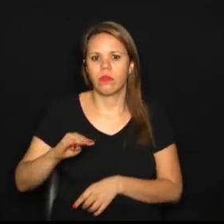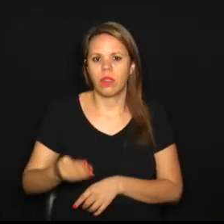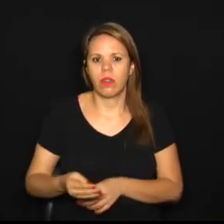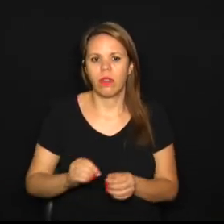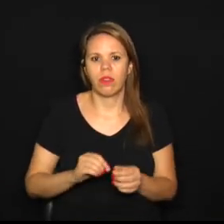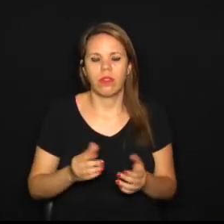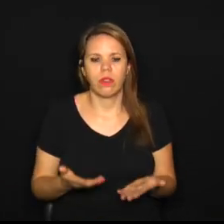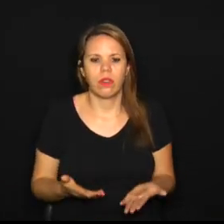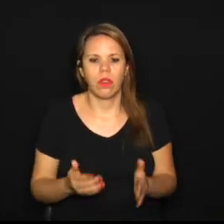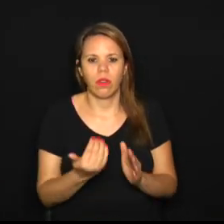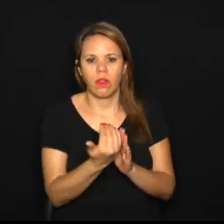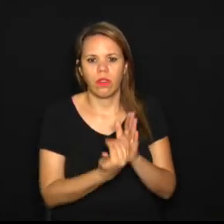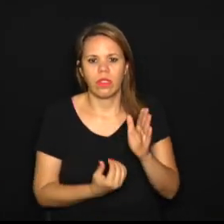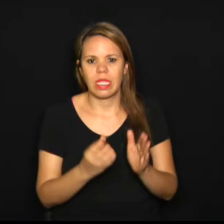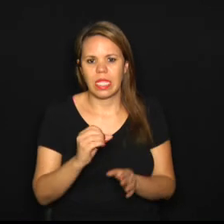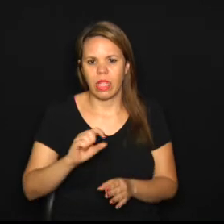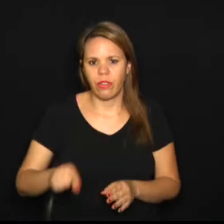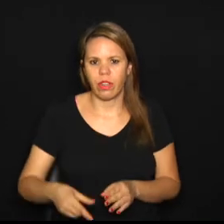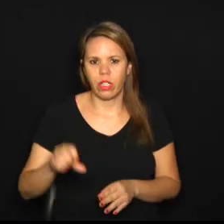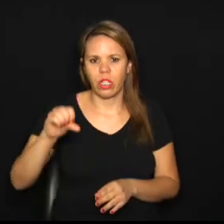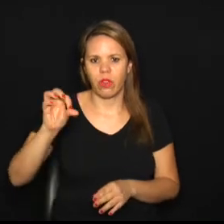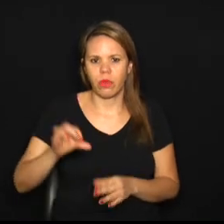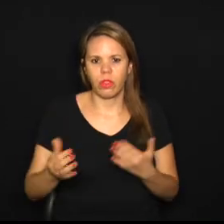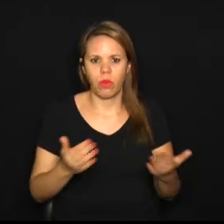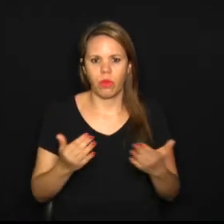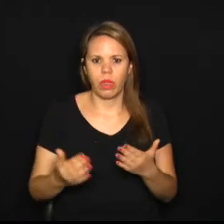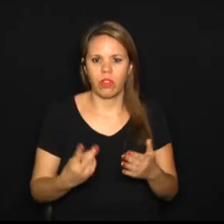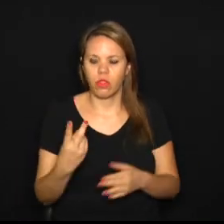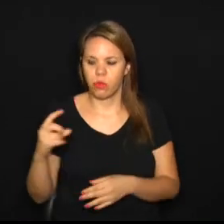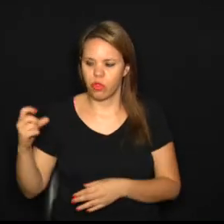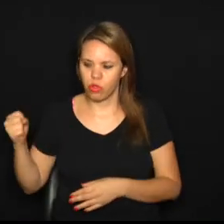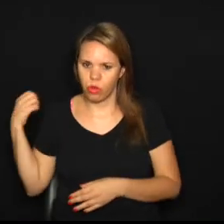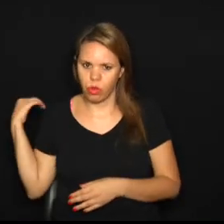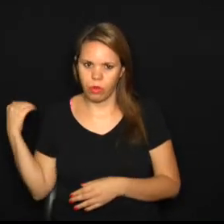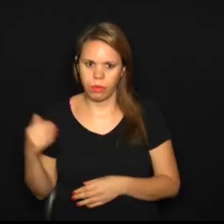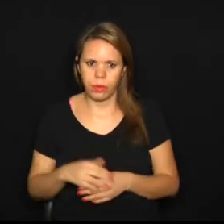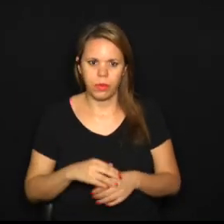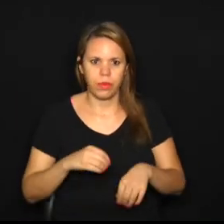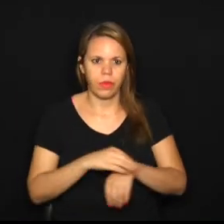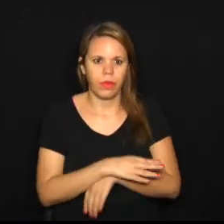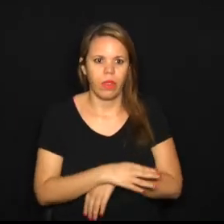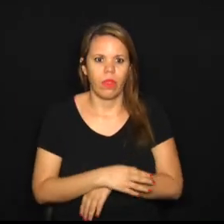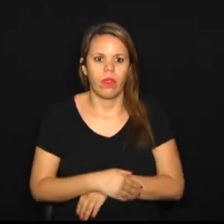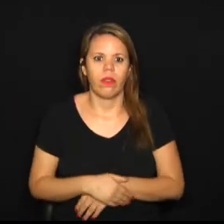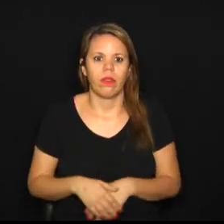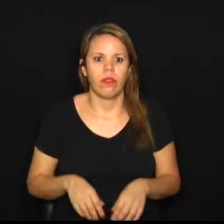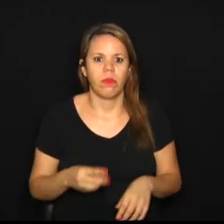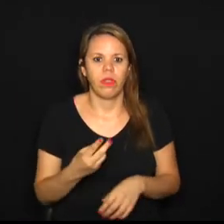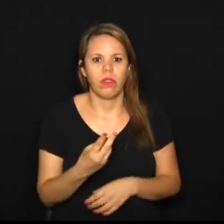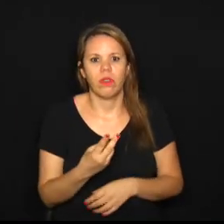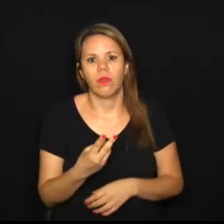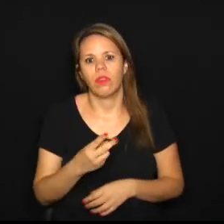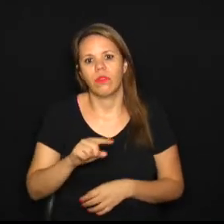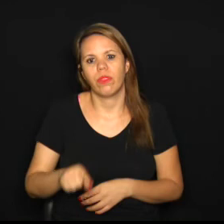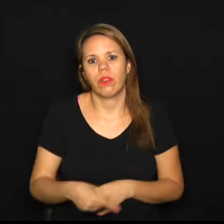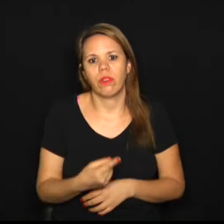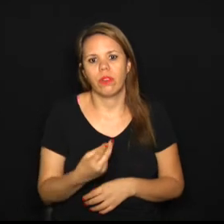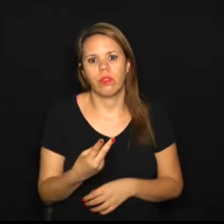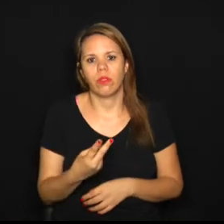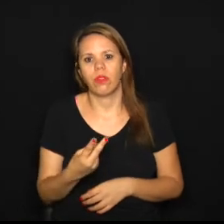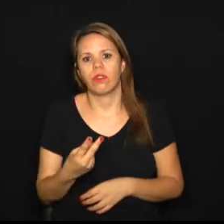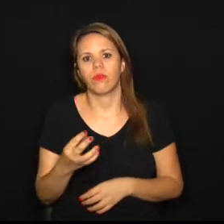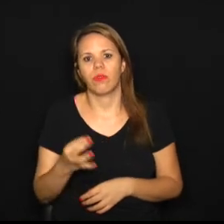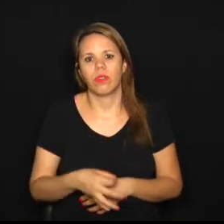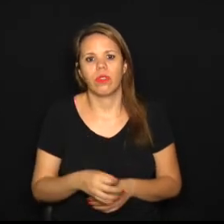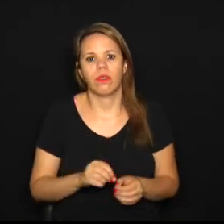93.900.000, uma queda de 0,9% quando comparado a 2018. As transferências do Fundeb variou 12,6%. O repasse total